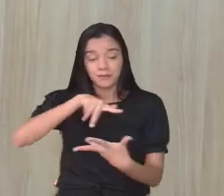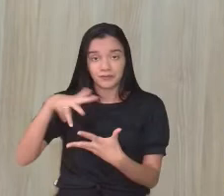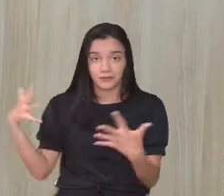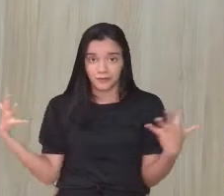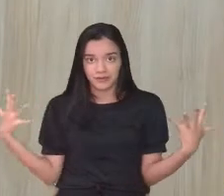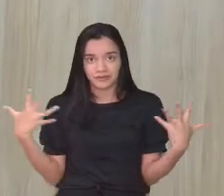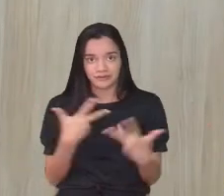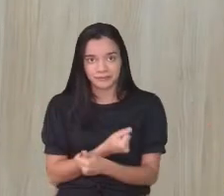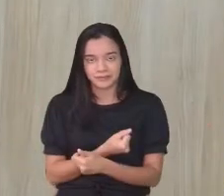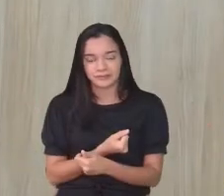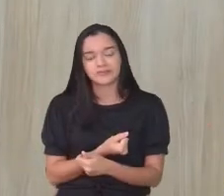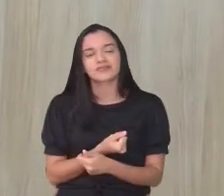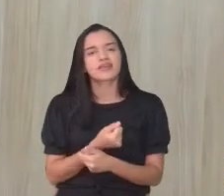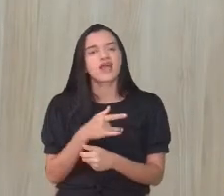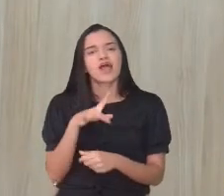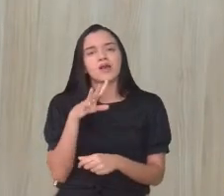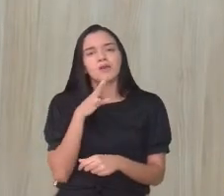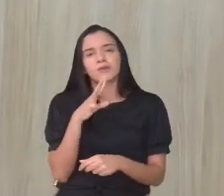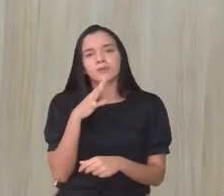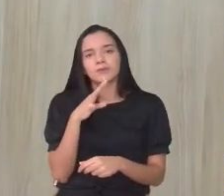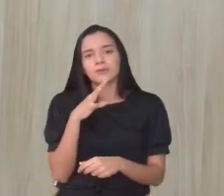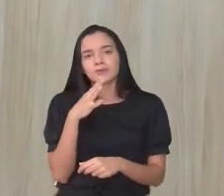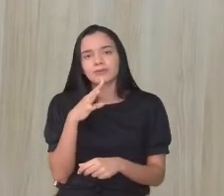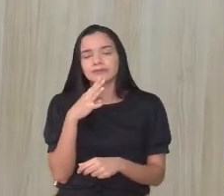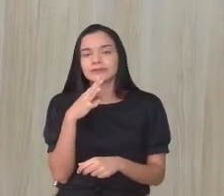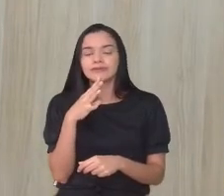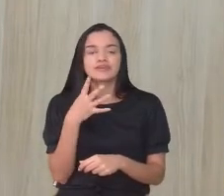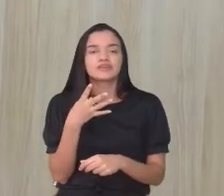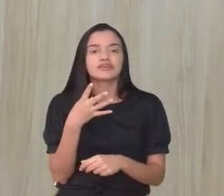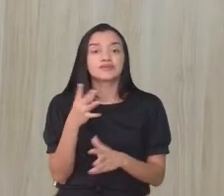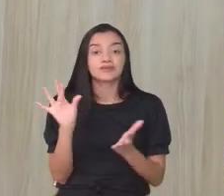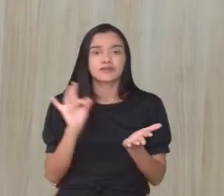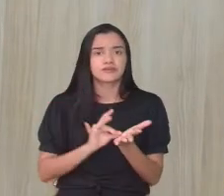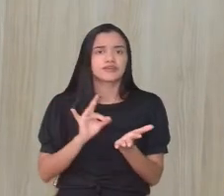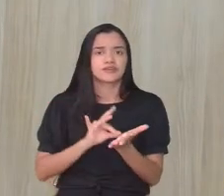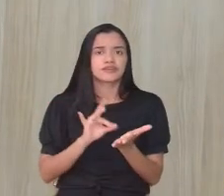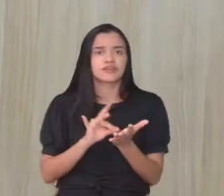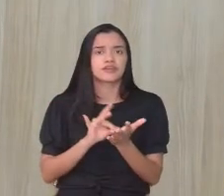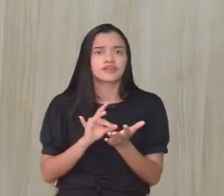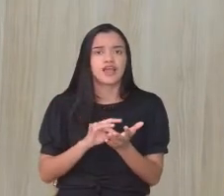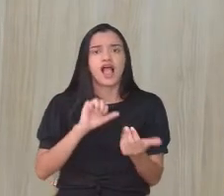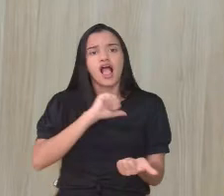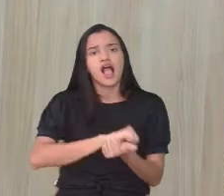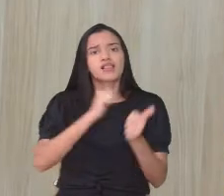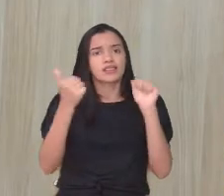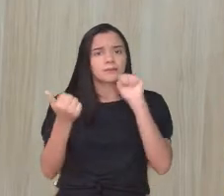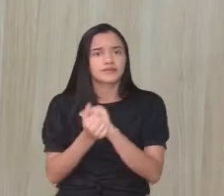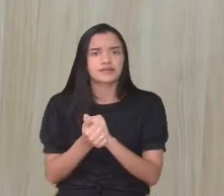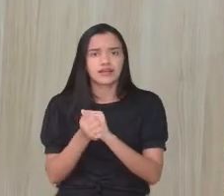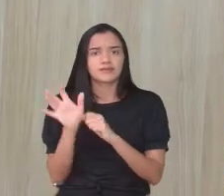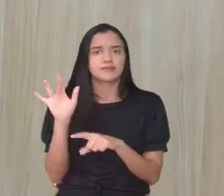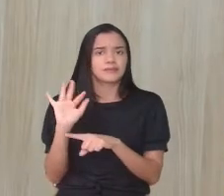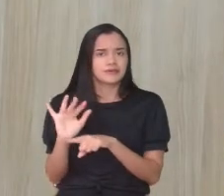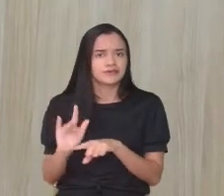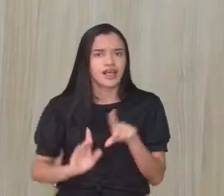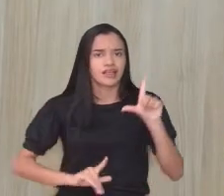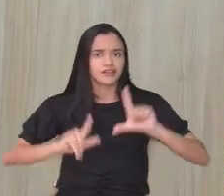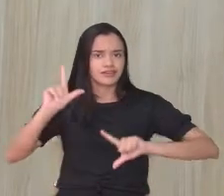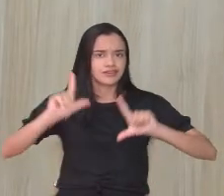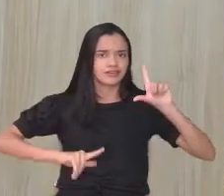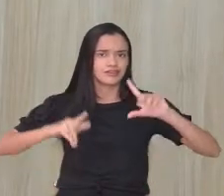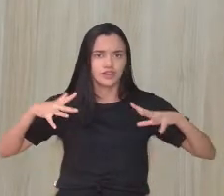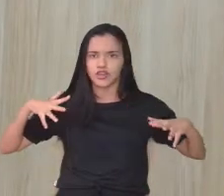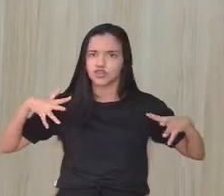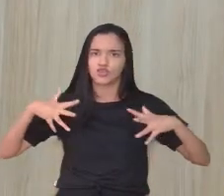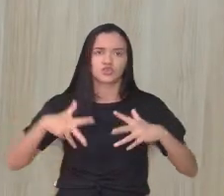vendo? E é muito conhecido, esse texto é muito conhecido, na verdade, muito adaptado para cinema, muito adaptado para TV, né? Todo mundo